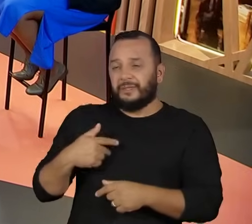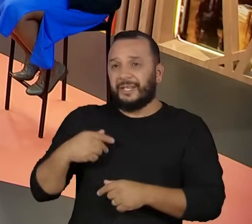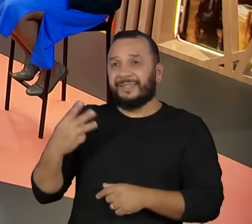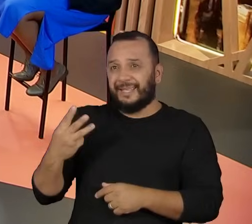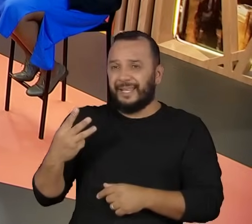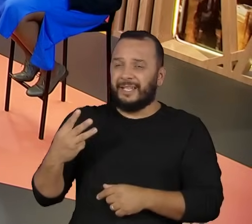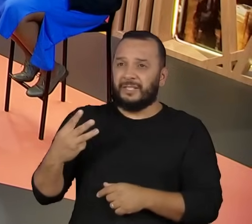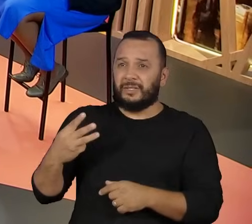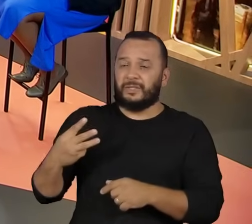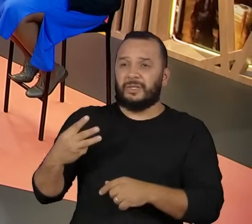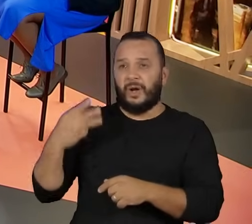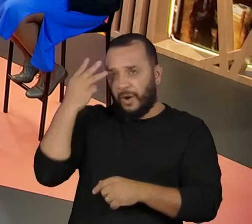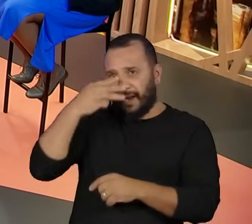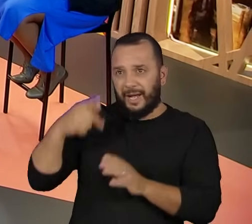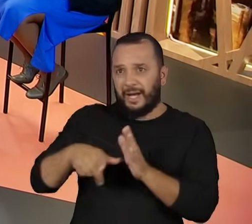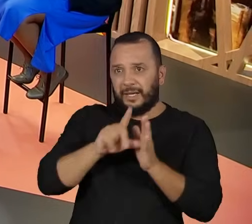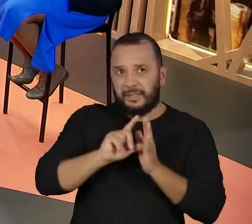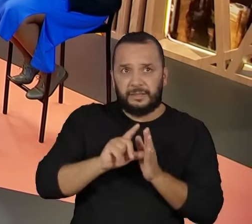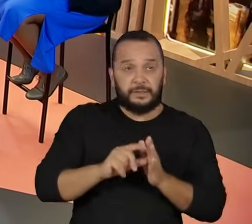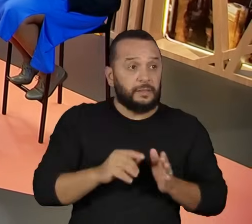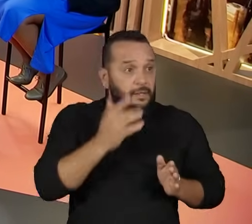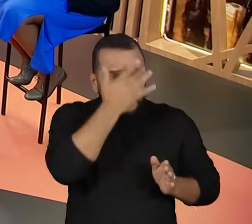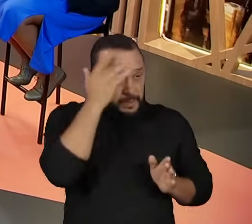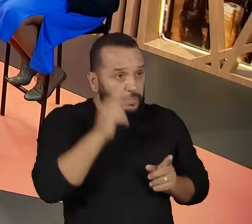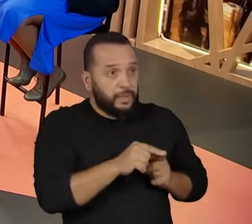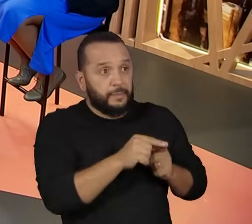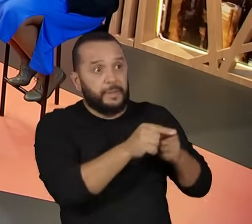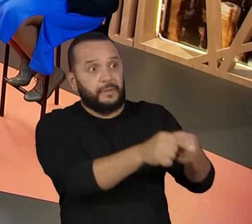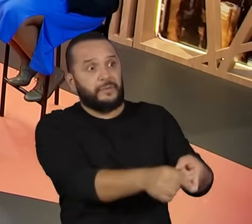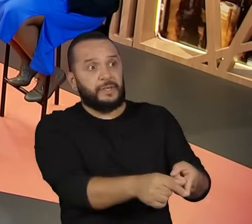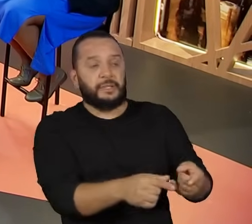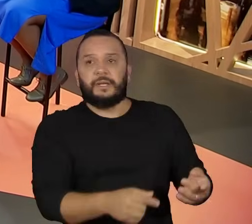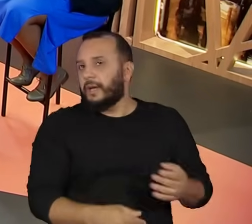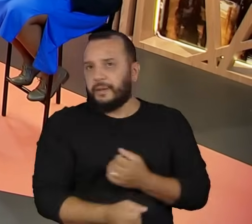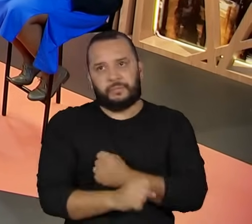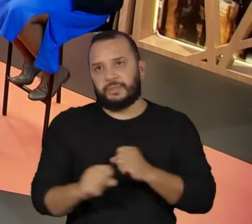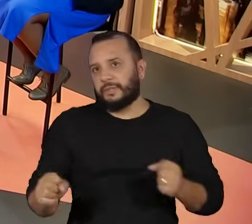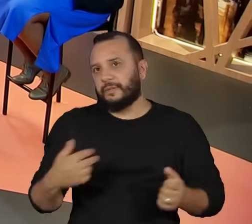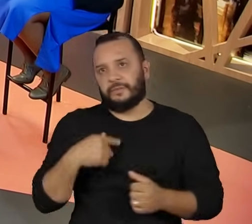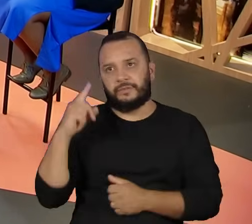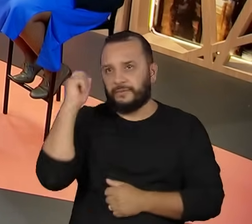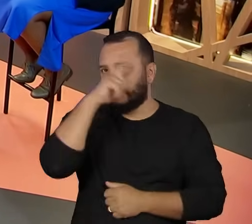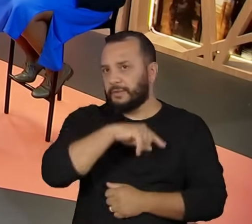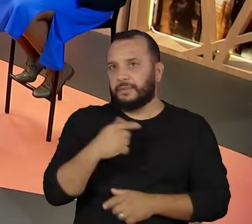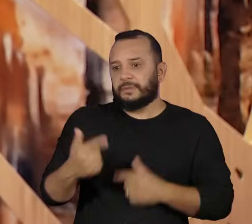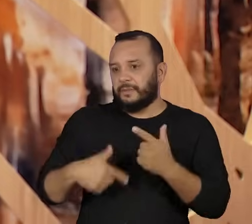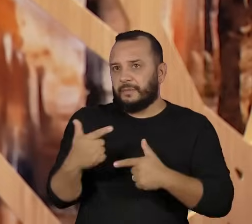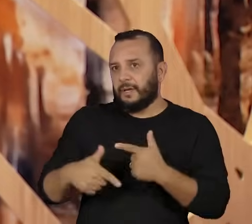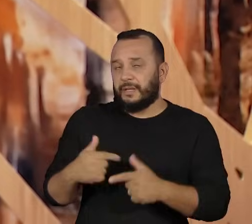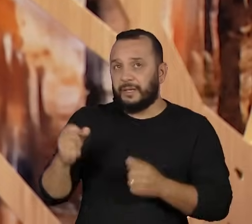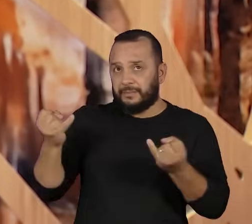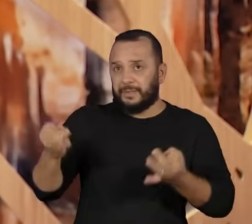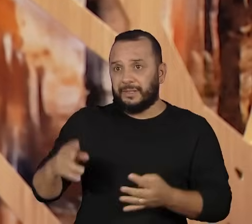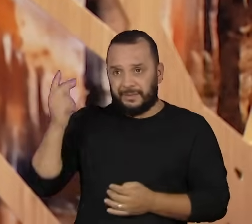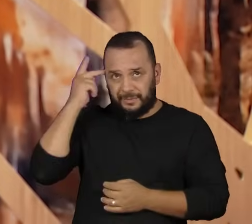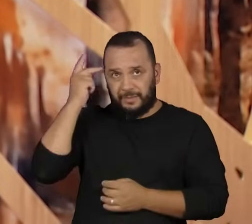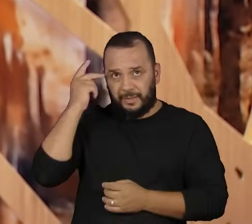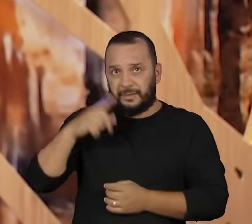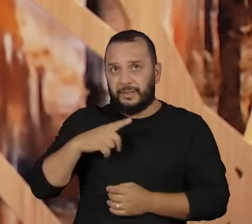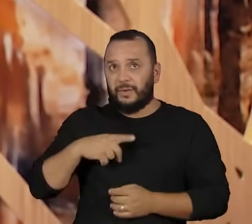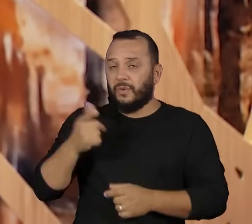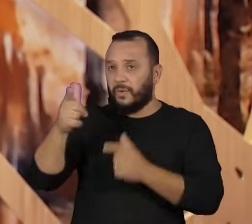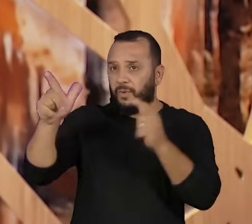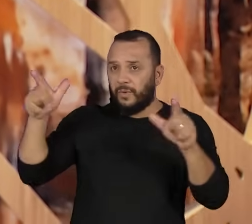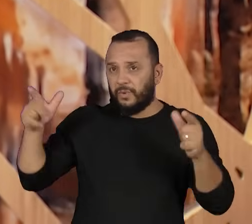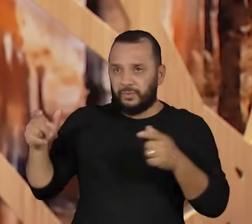todo mundo. Na questão se for uma pessoa periférica... É impossível, é impossível trabalhar. Estamos falando aqui de São Paulo, mas tem outros